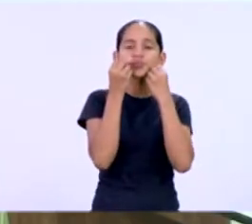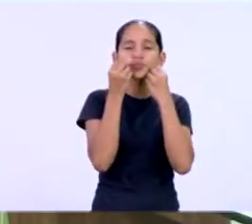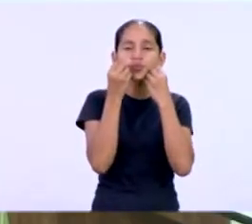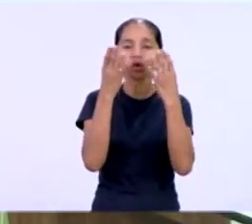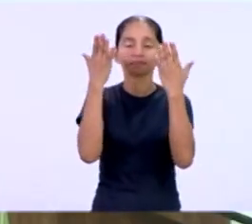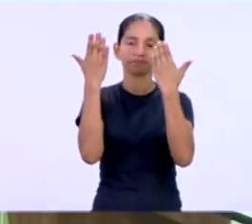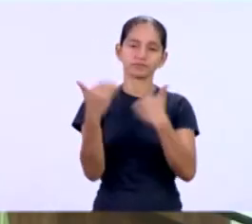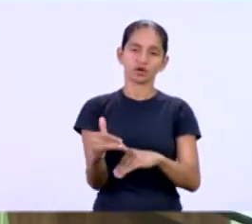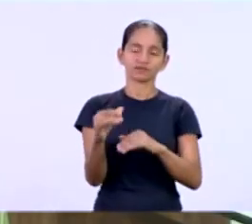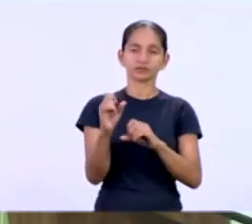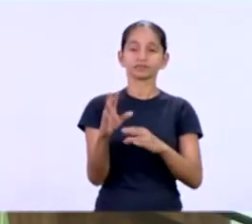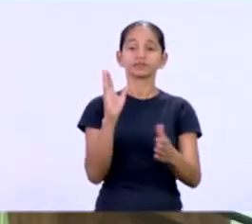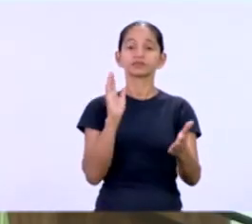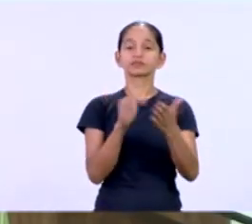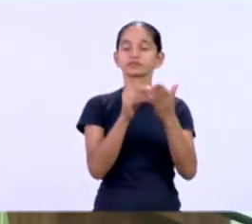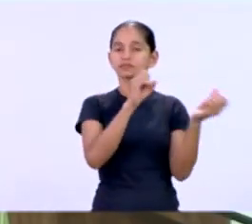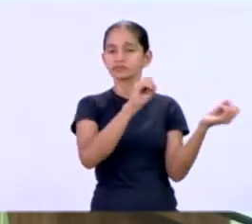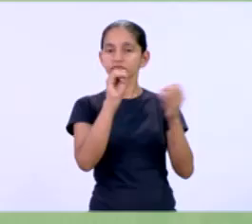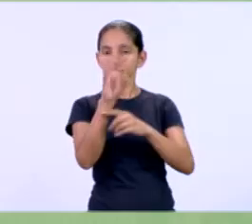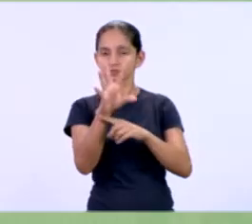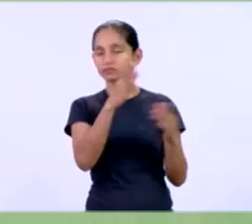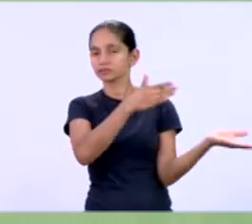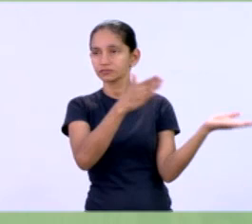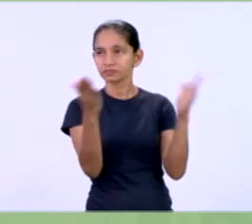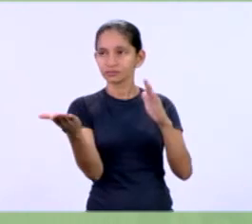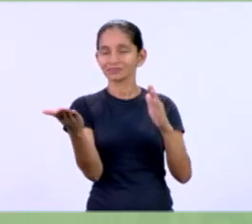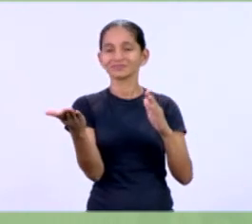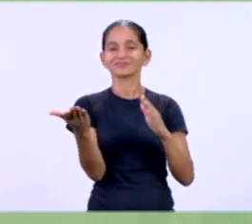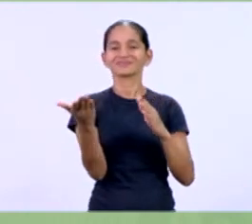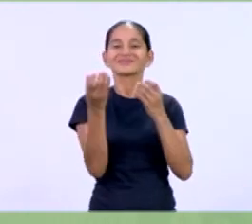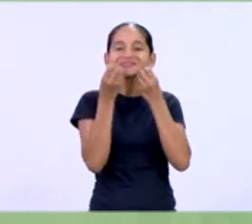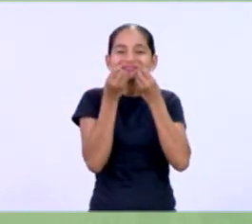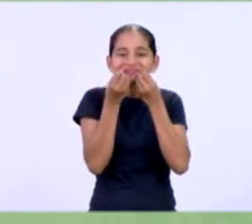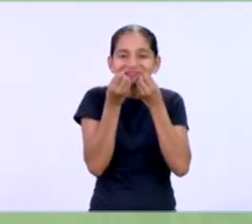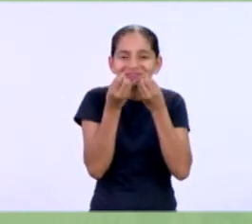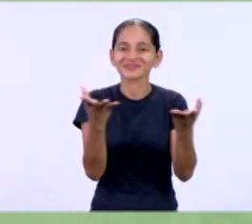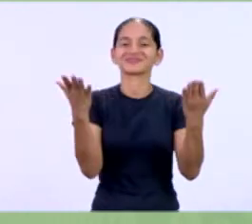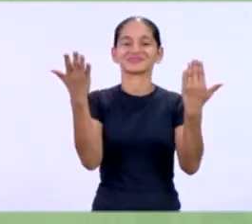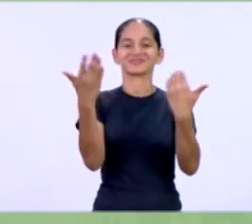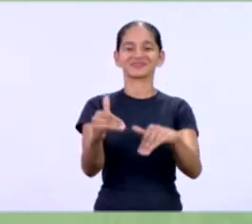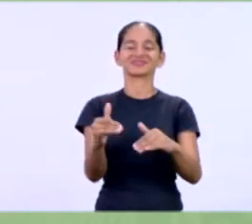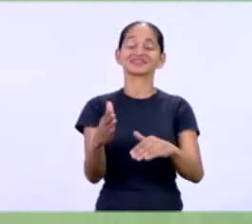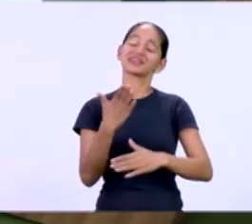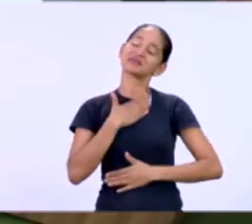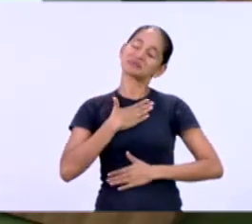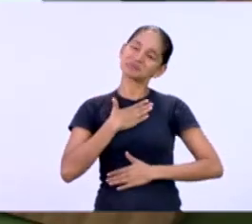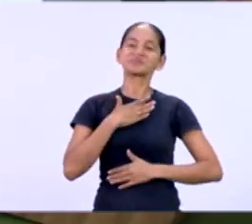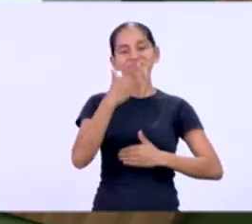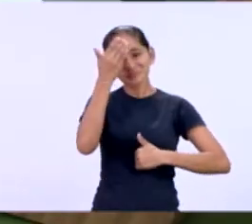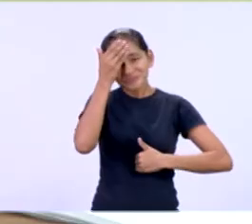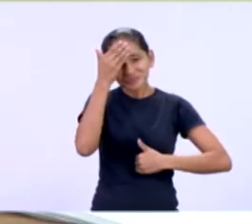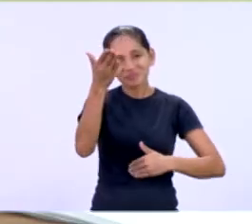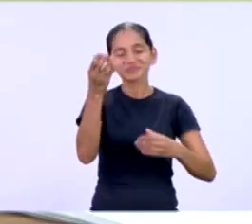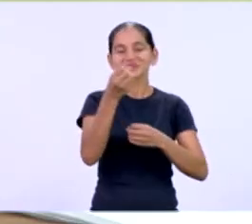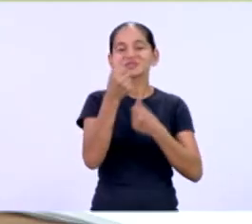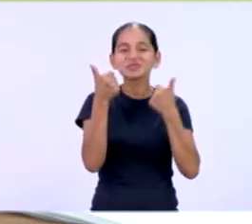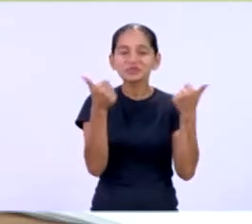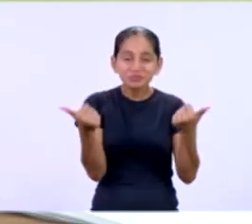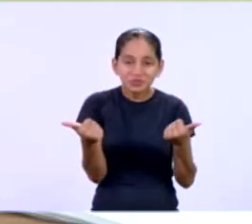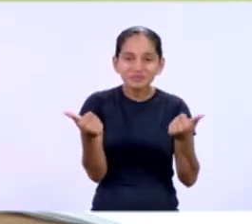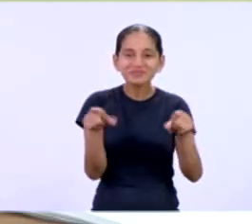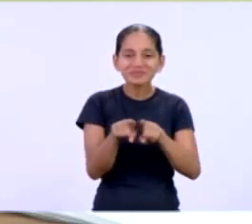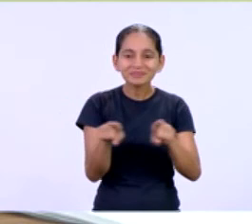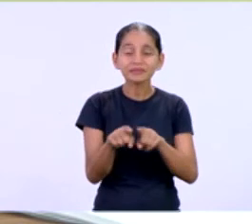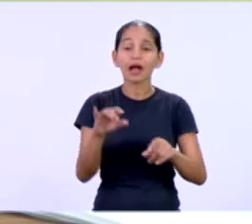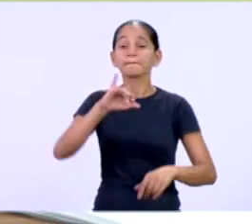tá ok? O último slide aqui. Uma boa prova, professor Samuel. Desejando uma boa prova a todos. Aproveitar